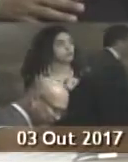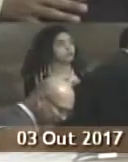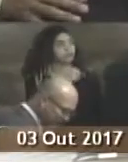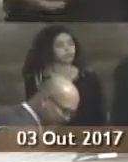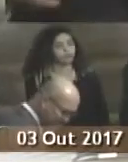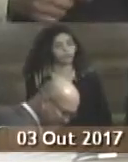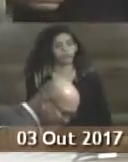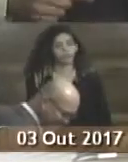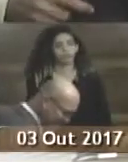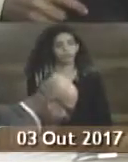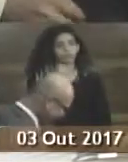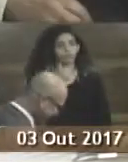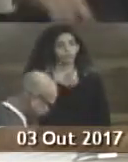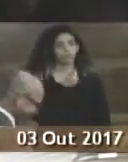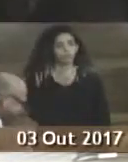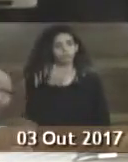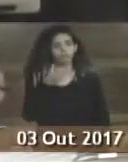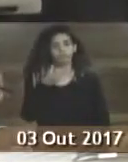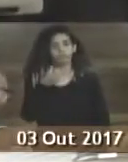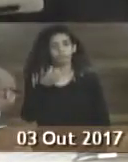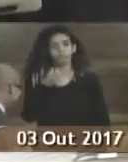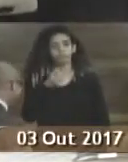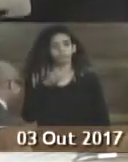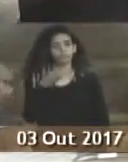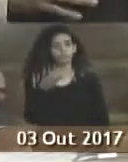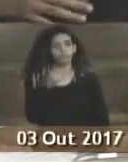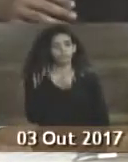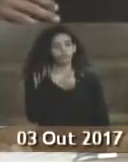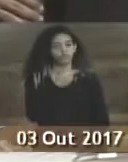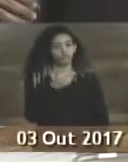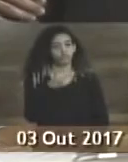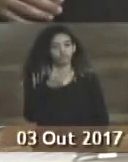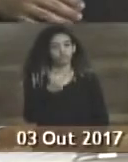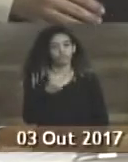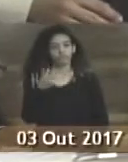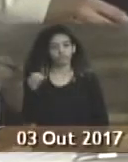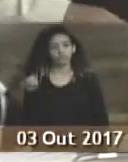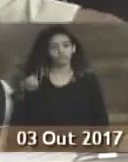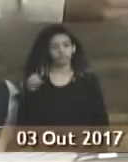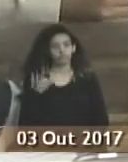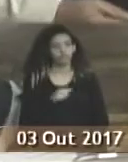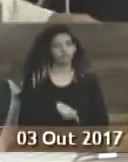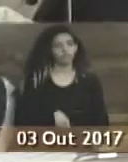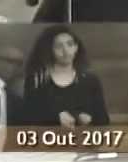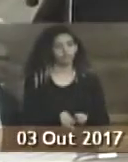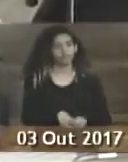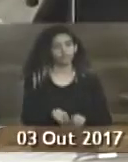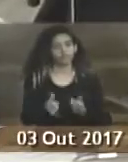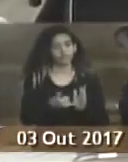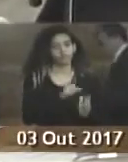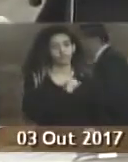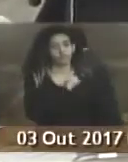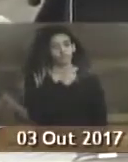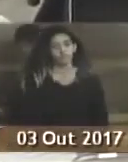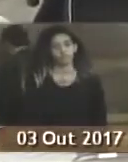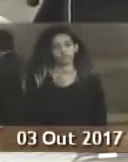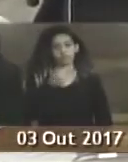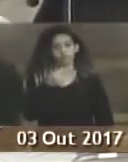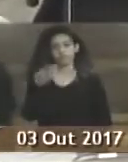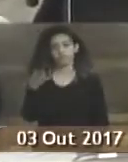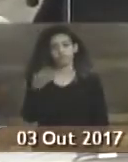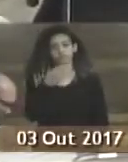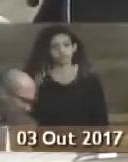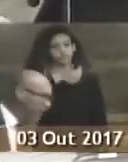964, 1352, 1253, 1429, 1579, também as indicações 574,